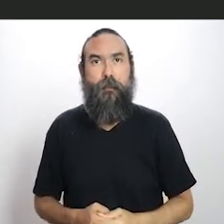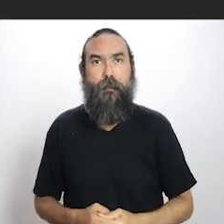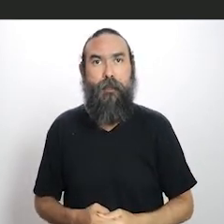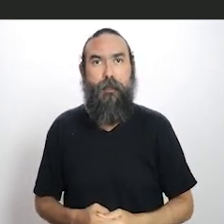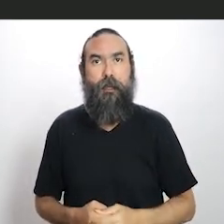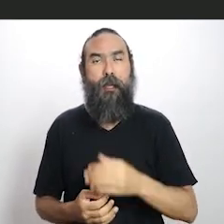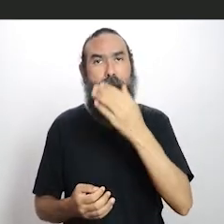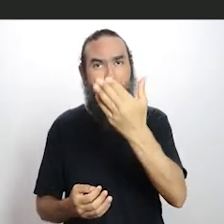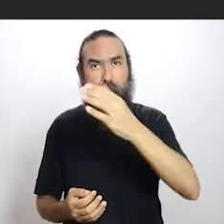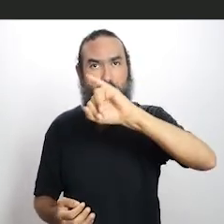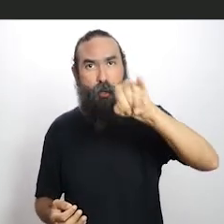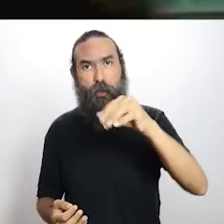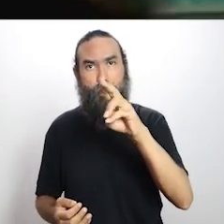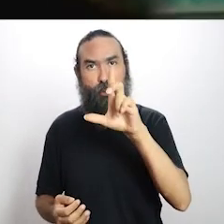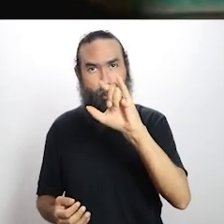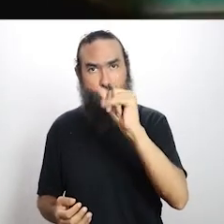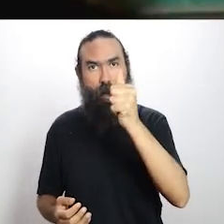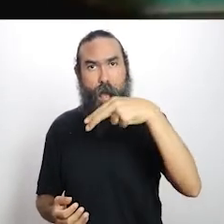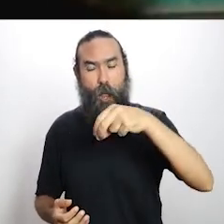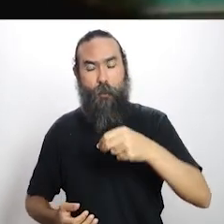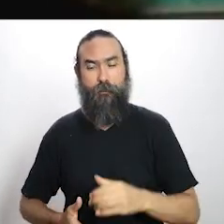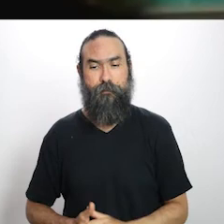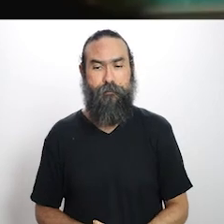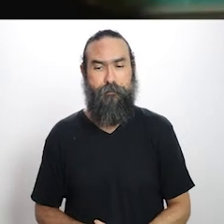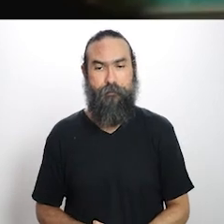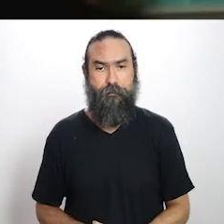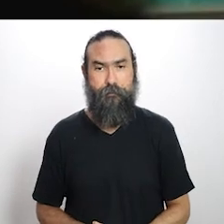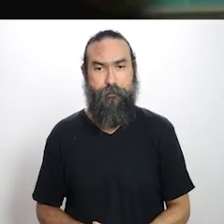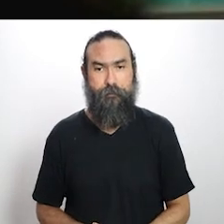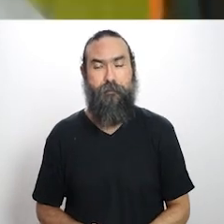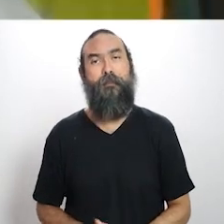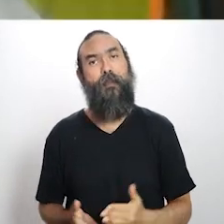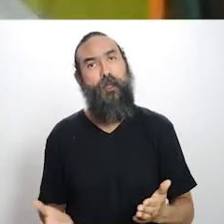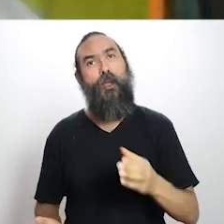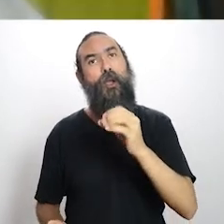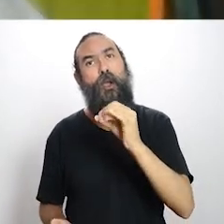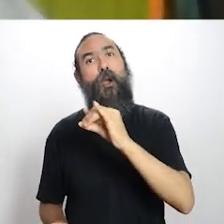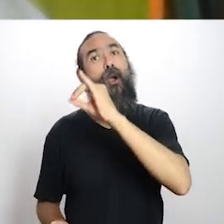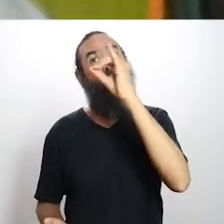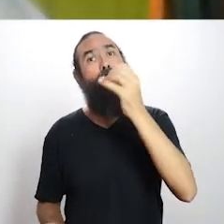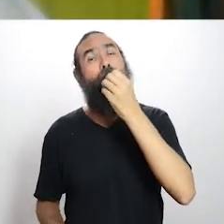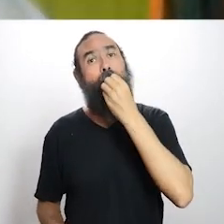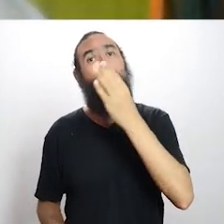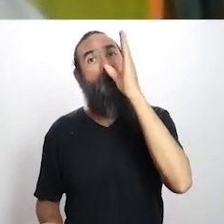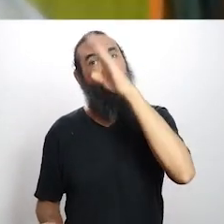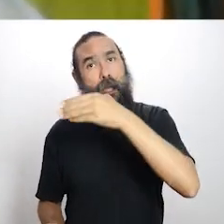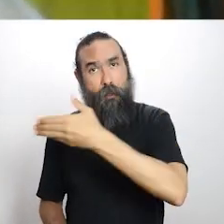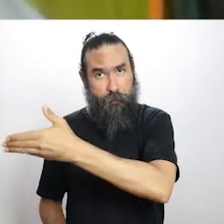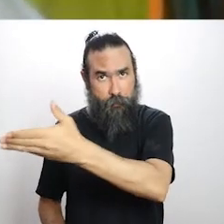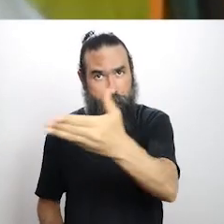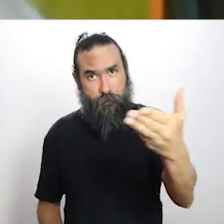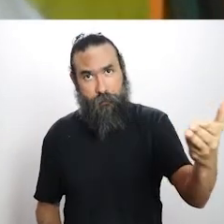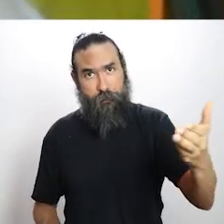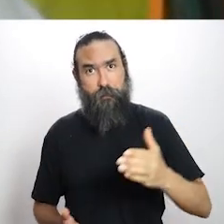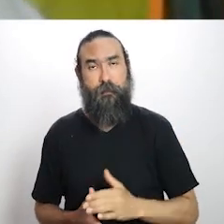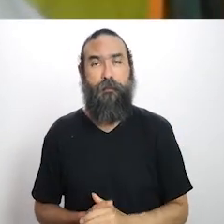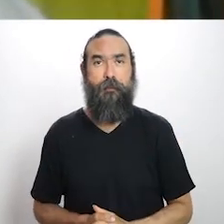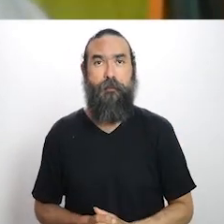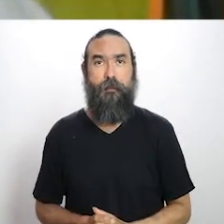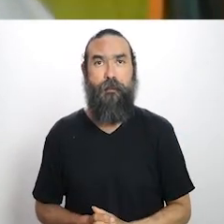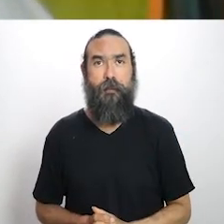atravessar. Juliano? Olá! Boa tarde a todos.